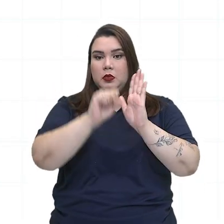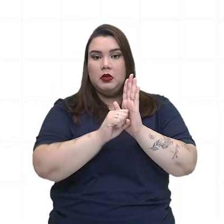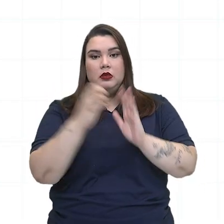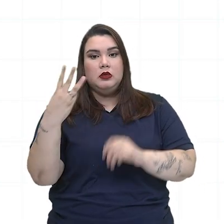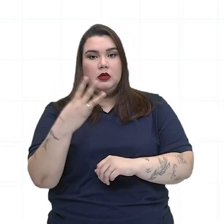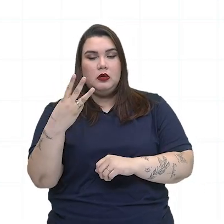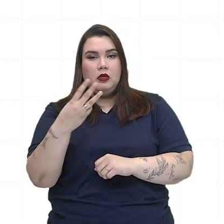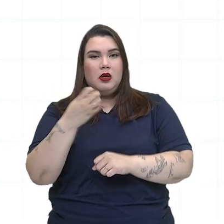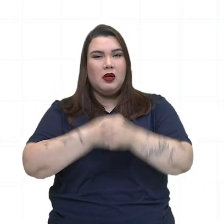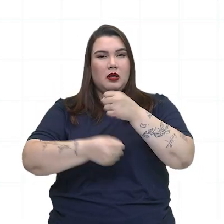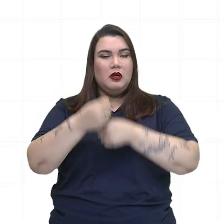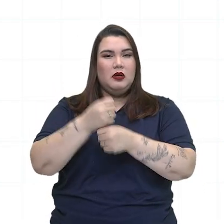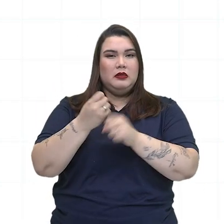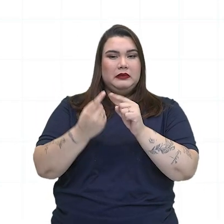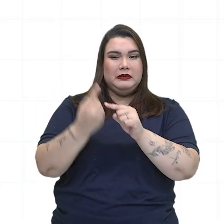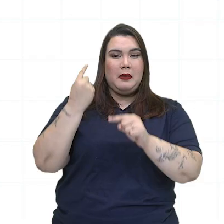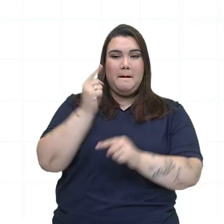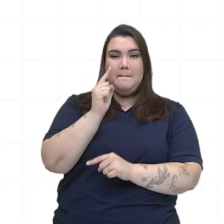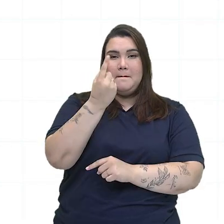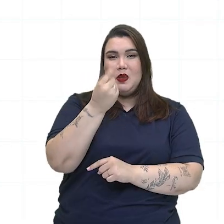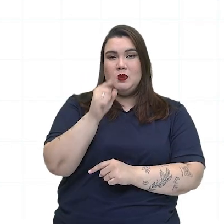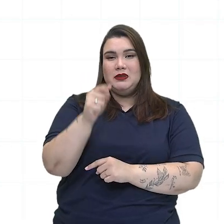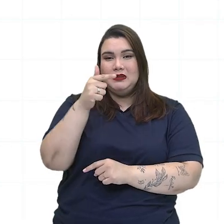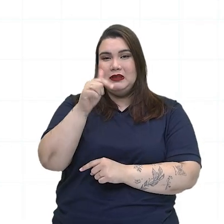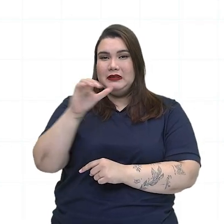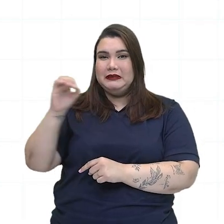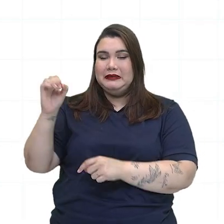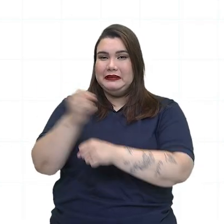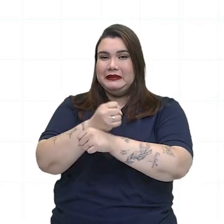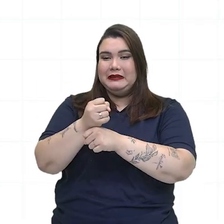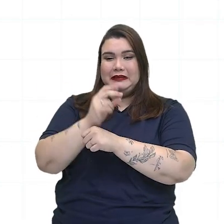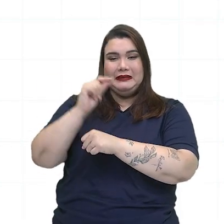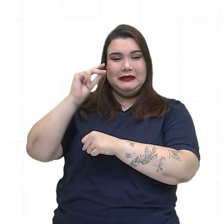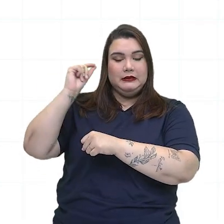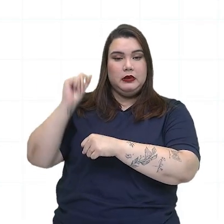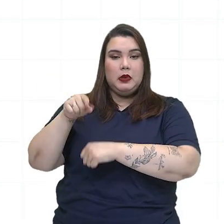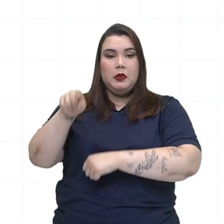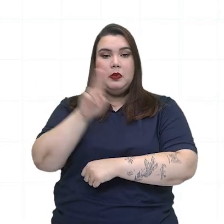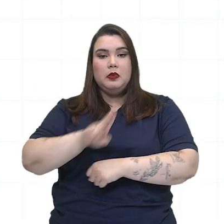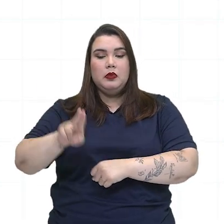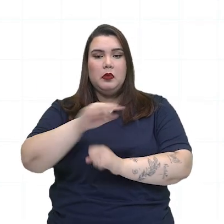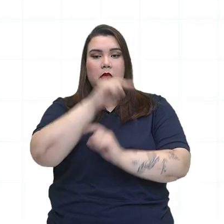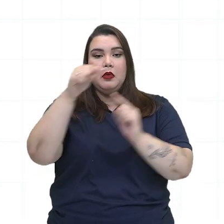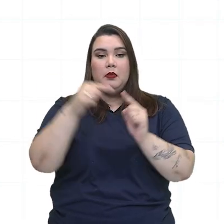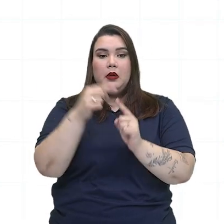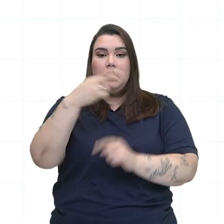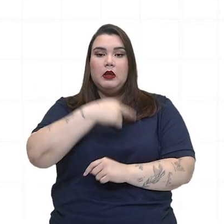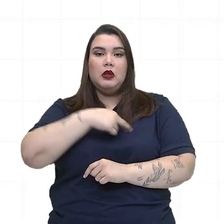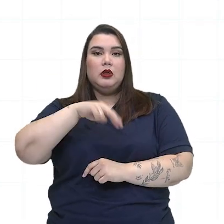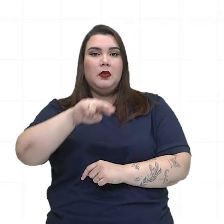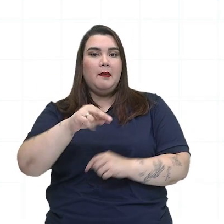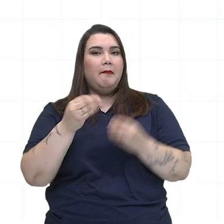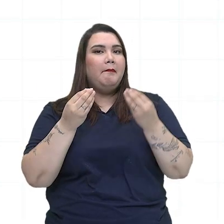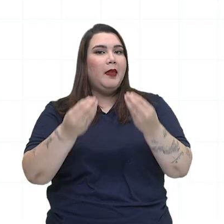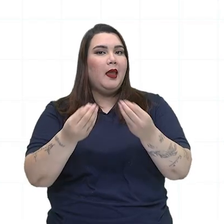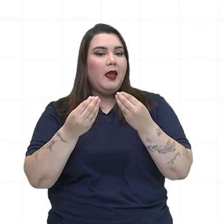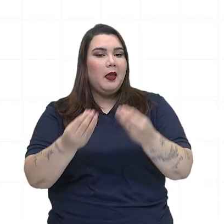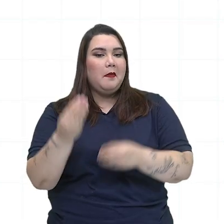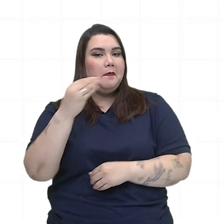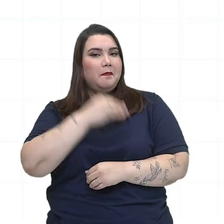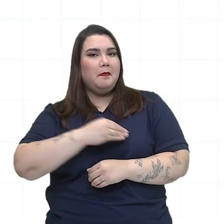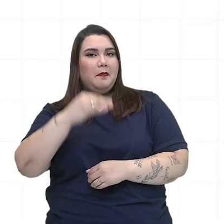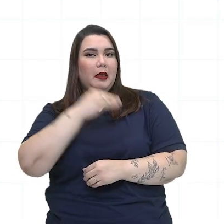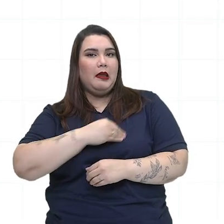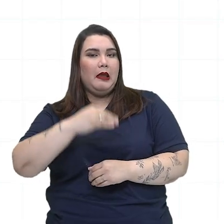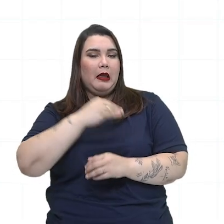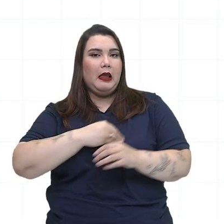1700 anos. Ele era utilizado com fins religiosos, como para purificação dos